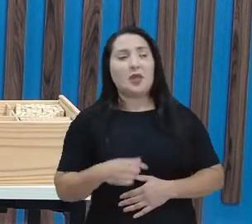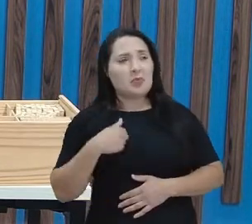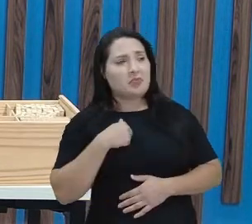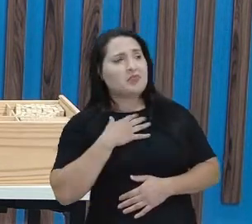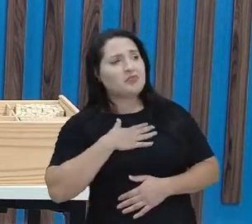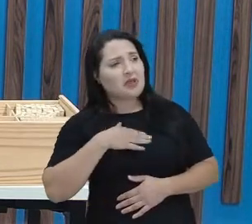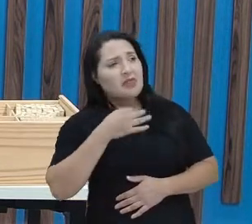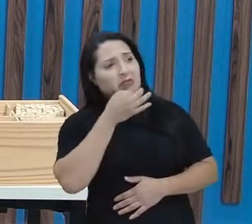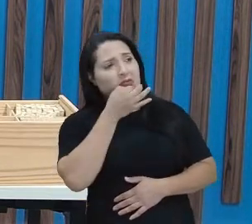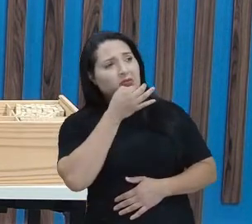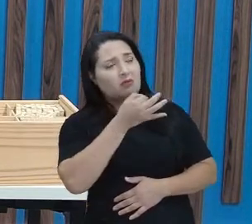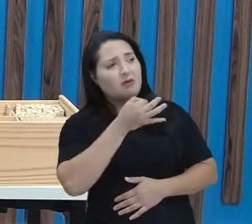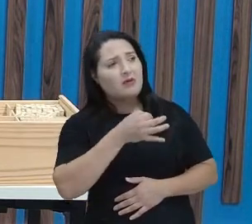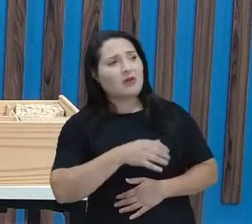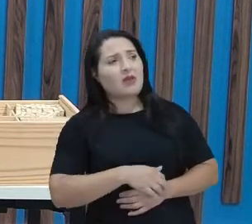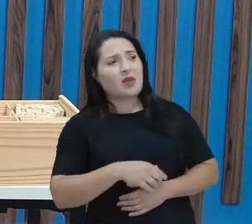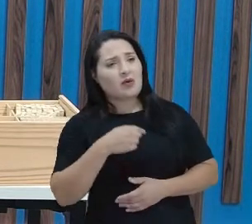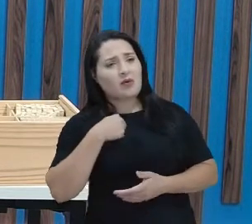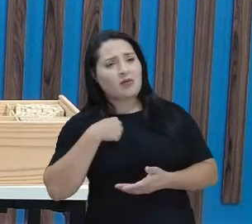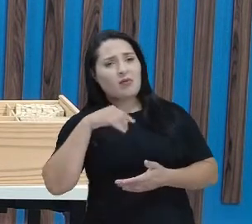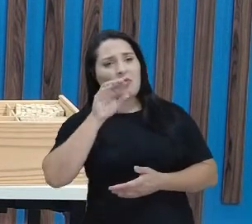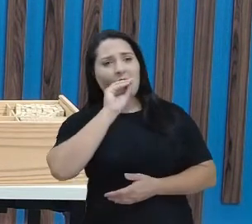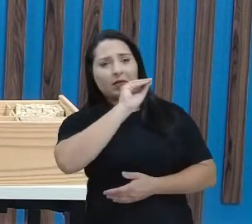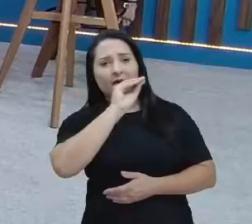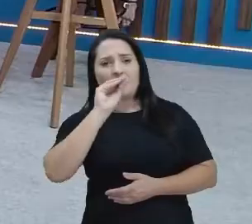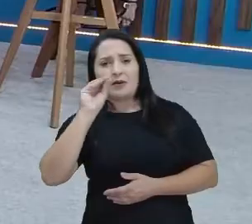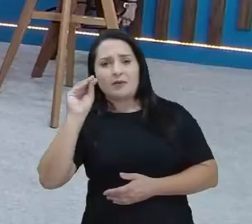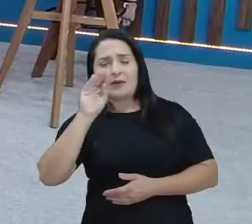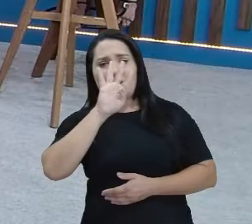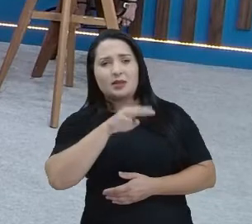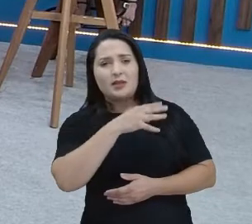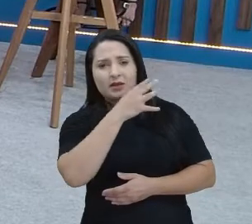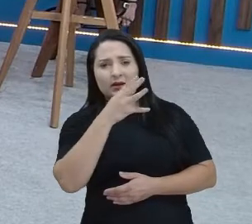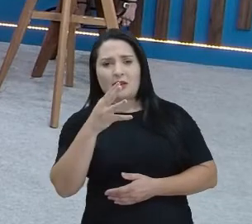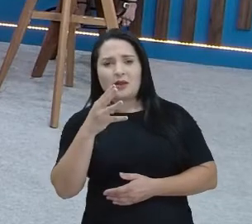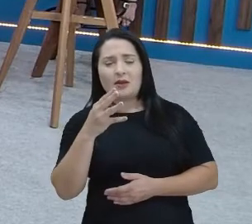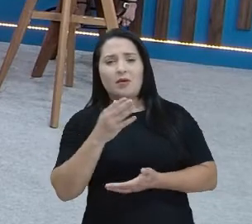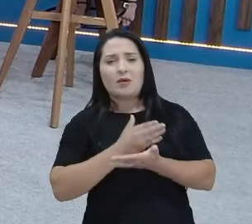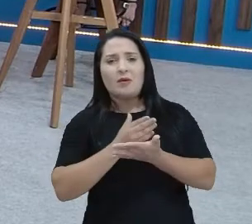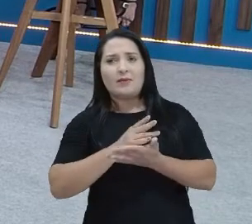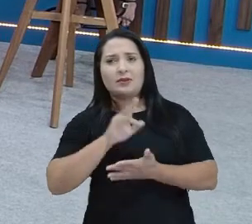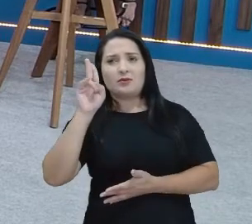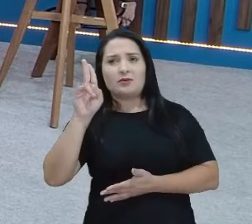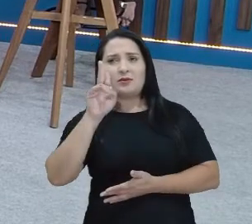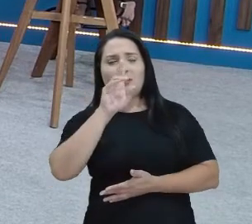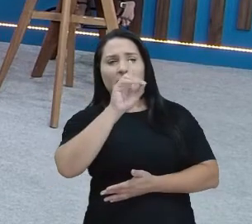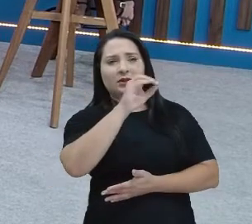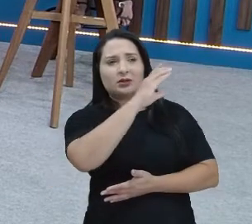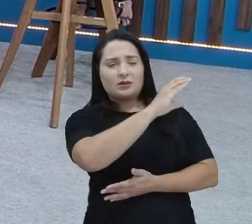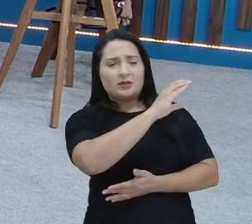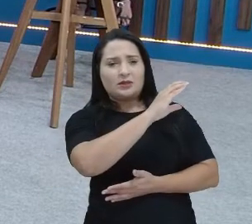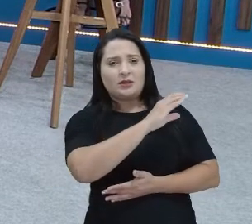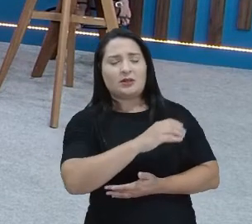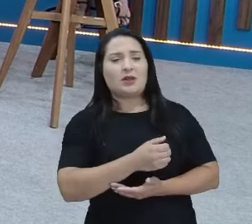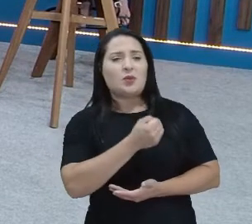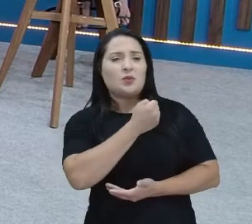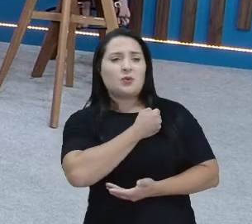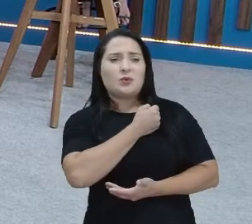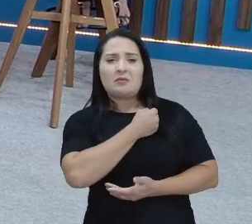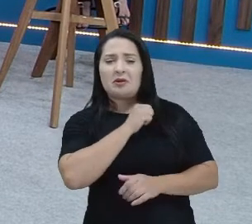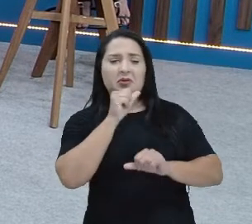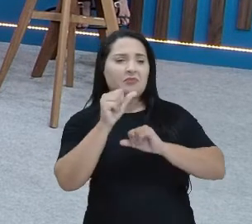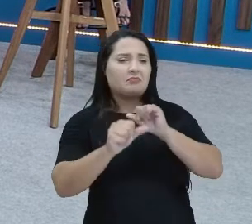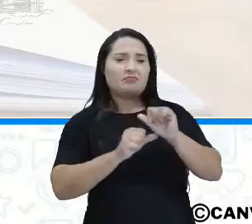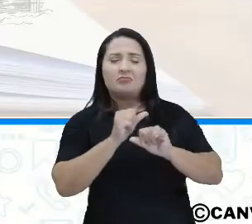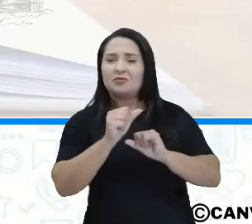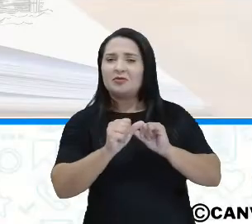senhora, que a senhora disse, quando eu for registrar na tabela, a gente começa pela casa da unidade. Pela unidade. Agora, pela questão do número que não mudou,